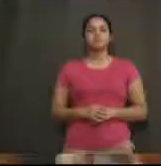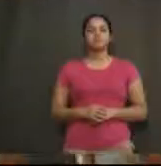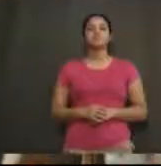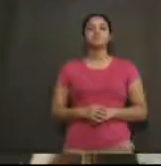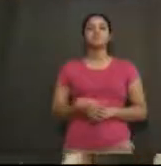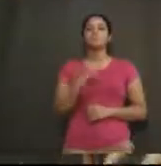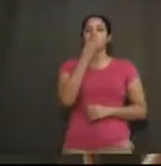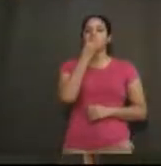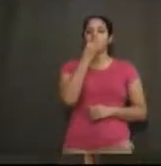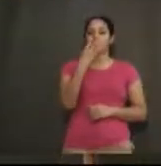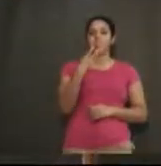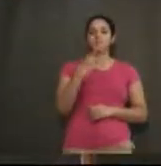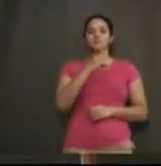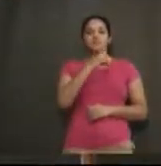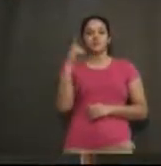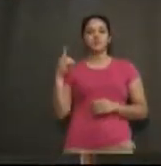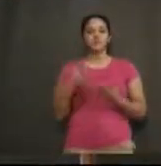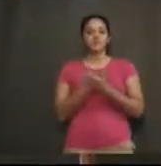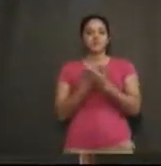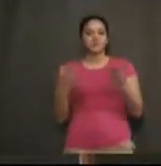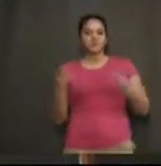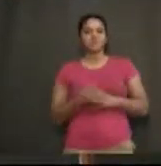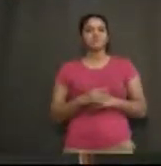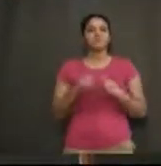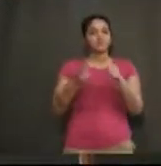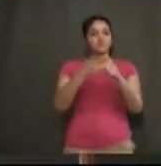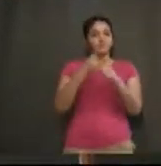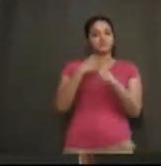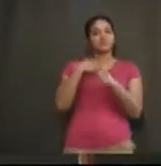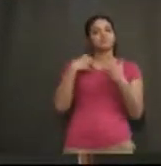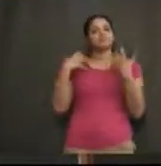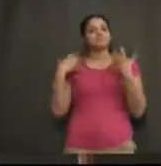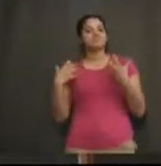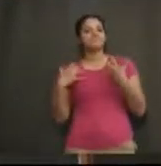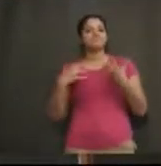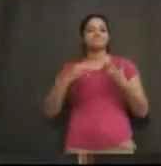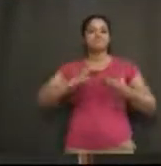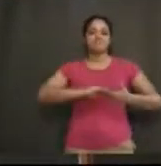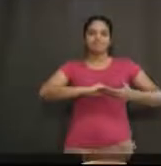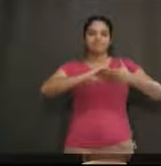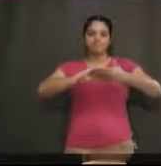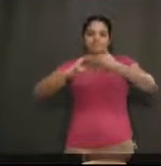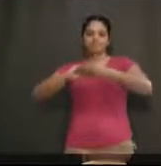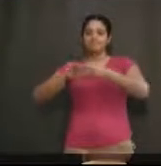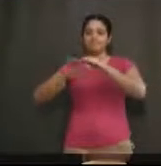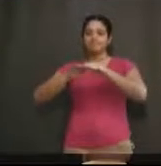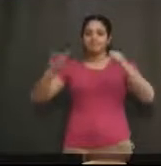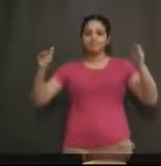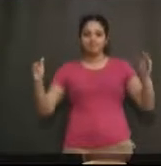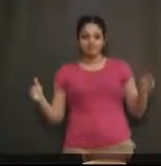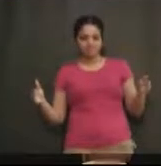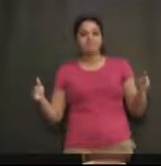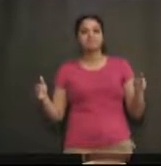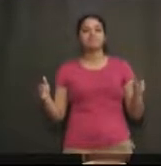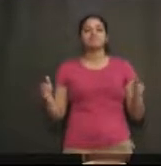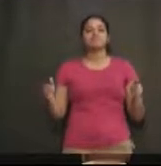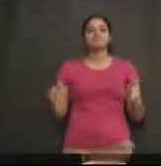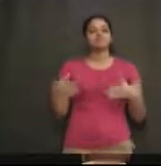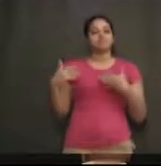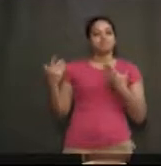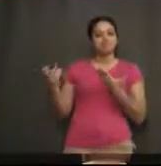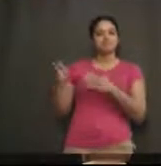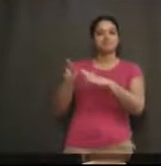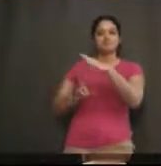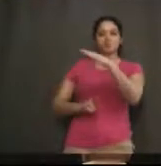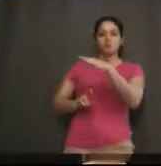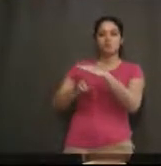Bom dia a todos. Primeiramente, eu gostaria de cumprimentar a mesa, em nome do professor magnífico reitor